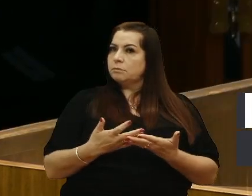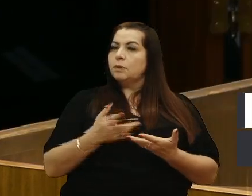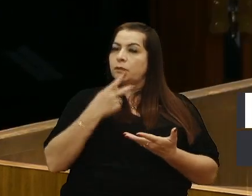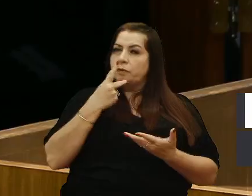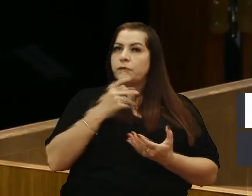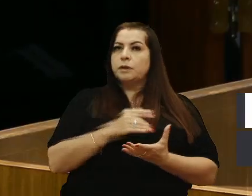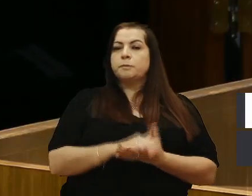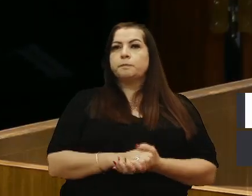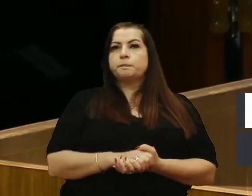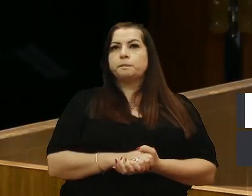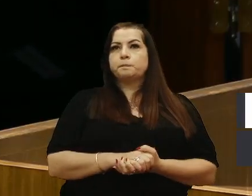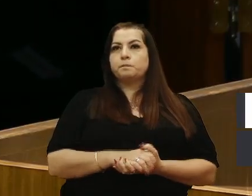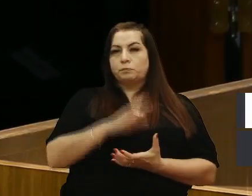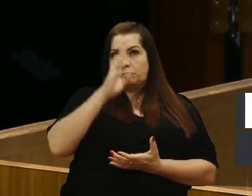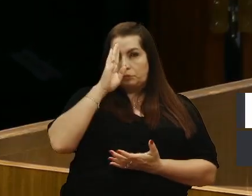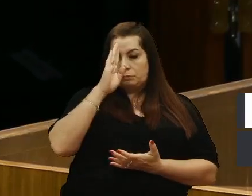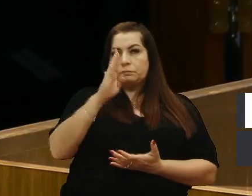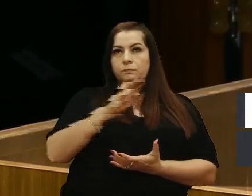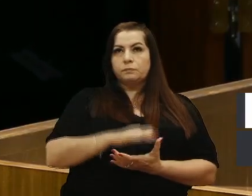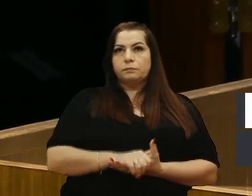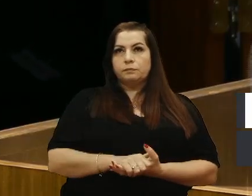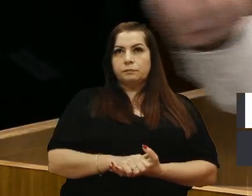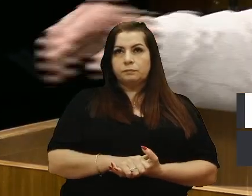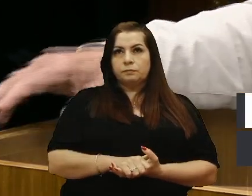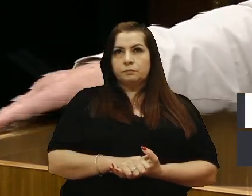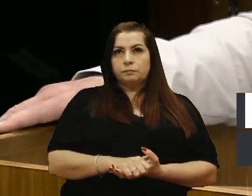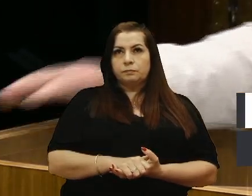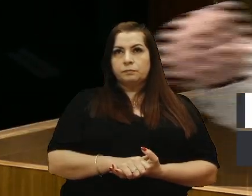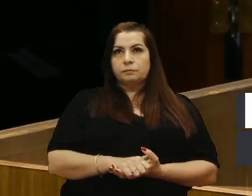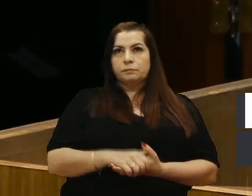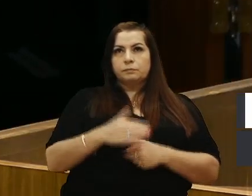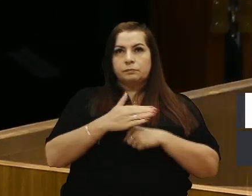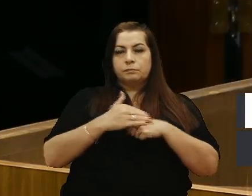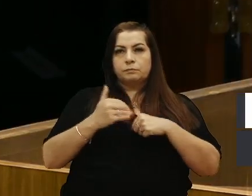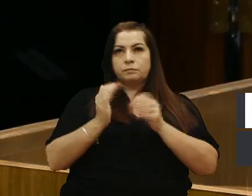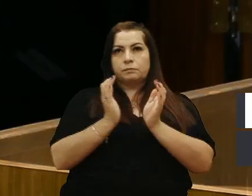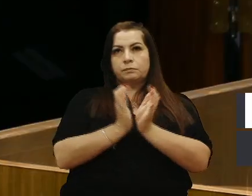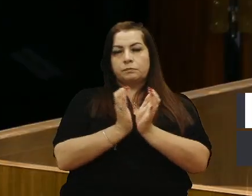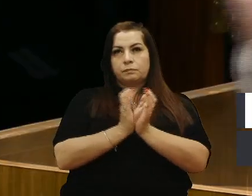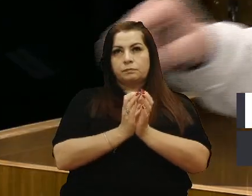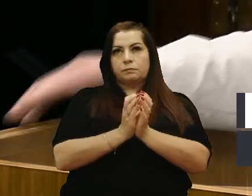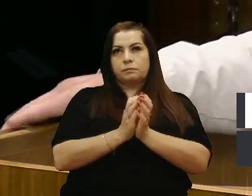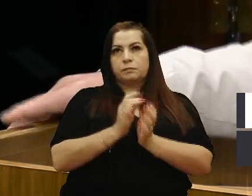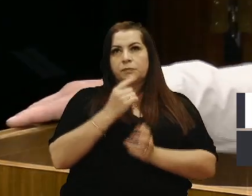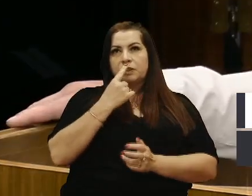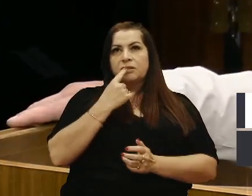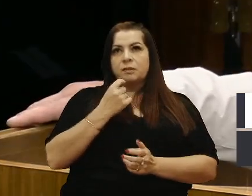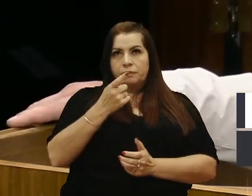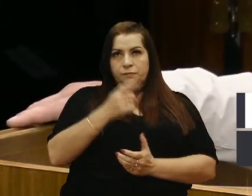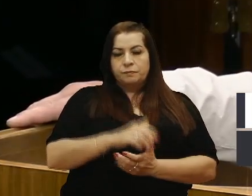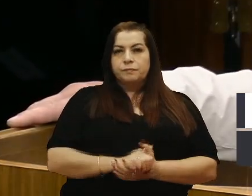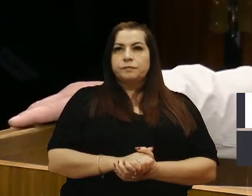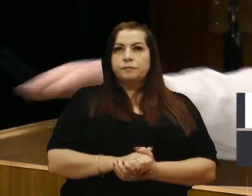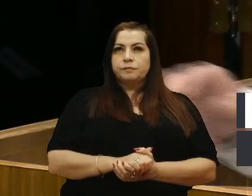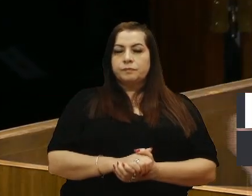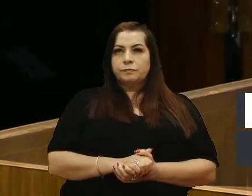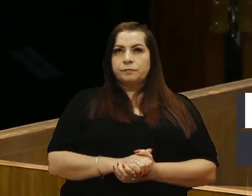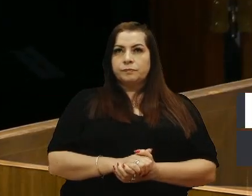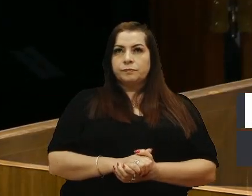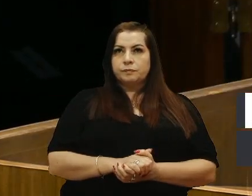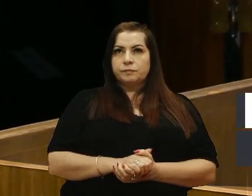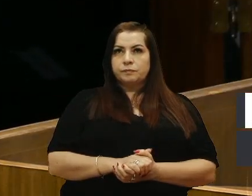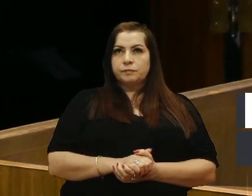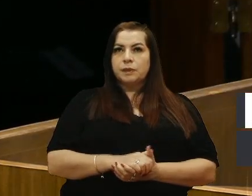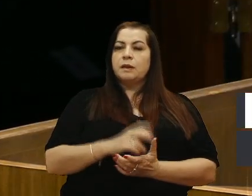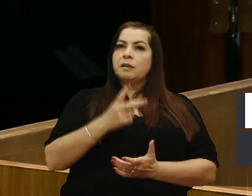referir diretamente, tá? A minha querida colega Rose Frigieri, que